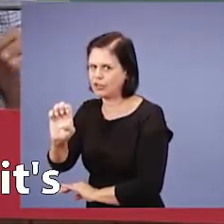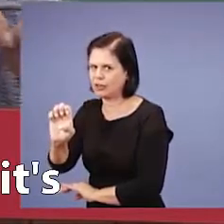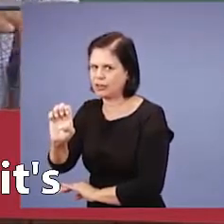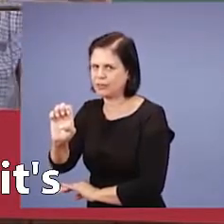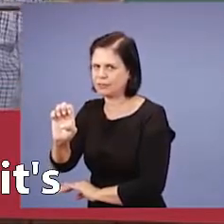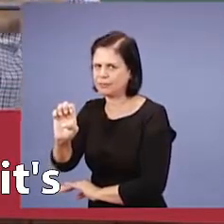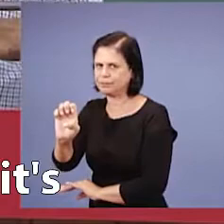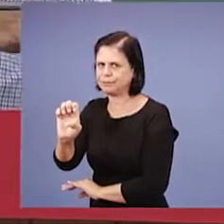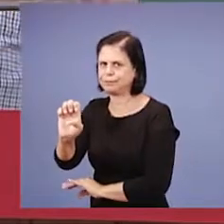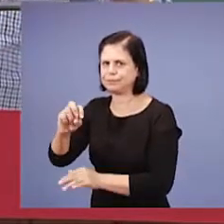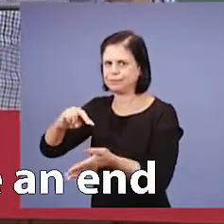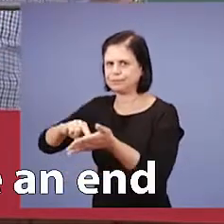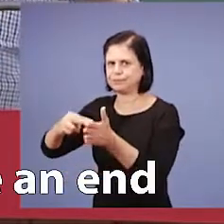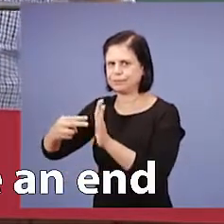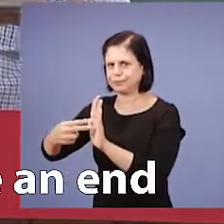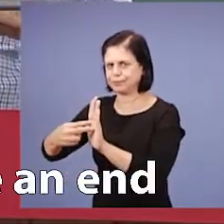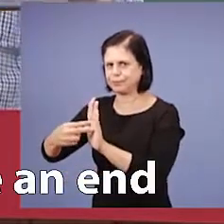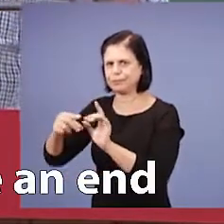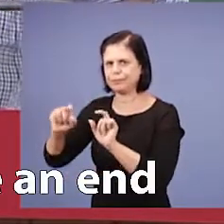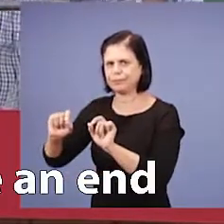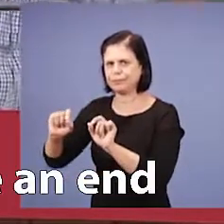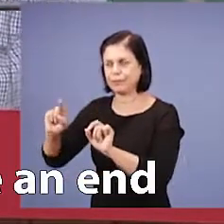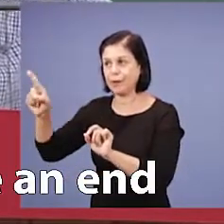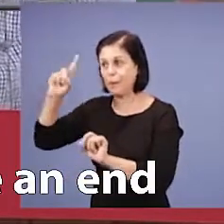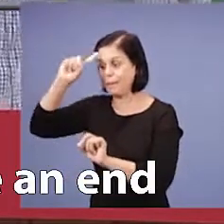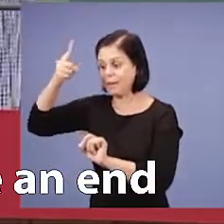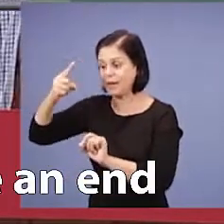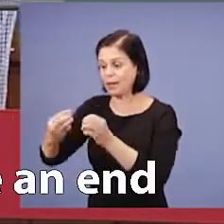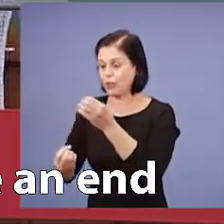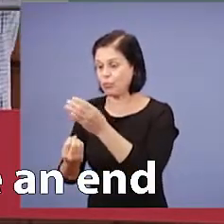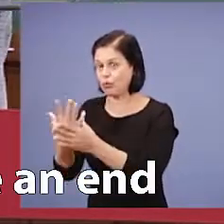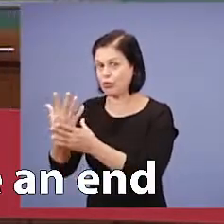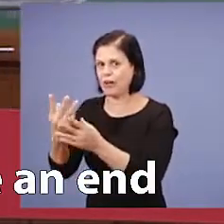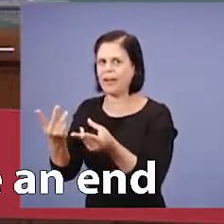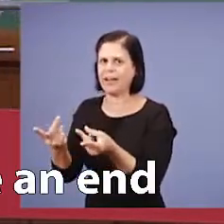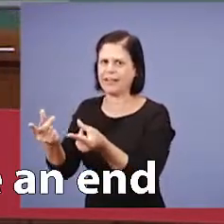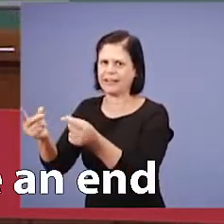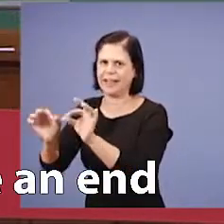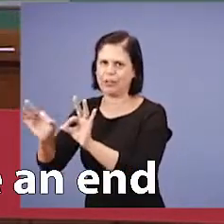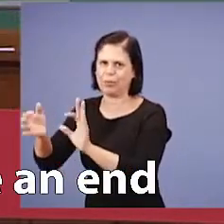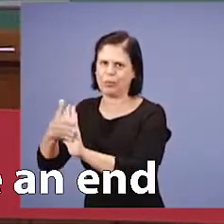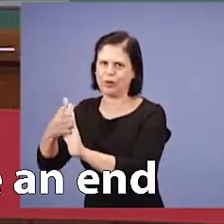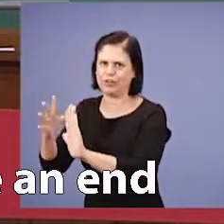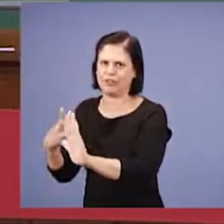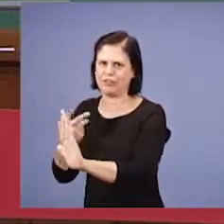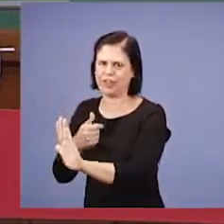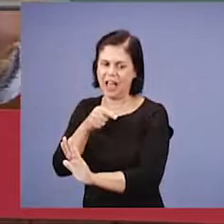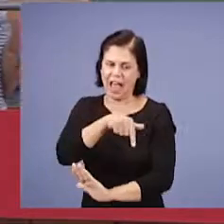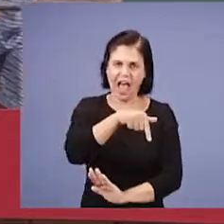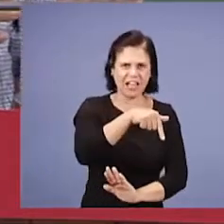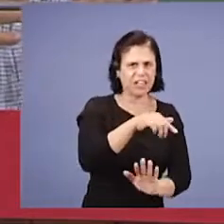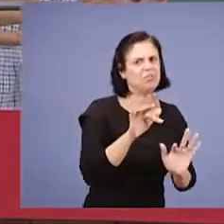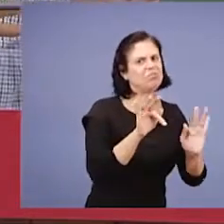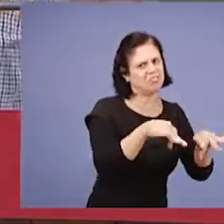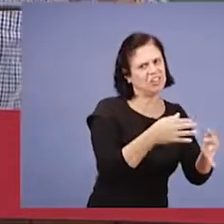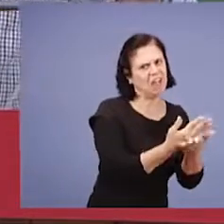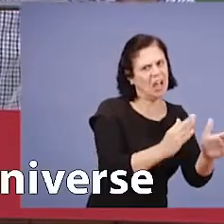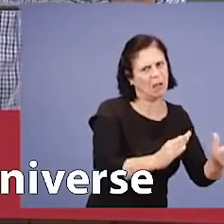dizer que é uma palavra é eterna a primeira vai ter fim